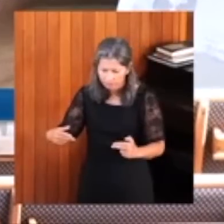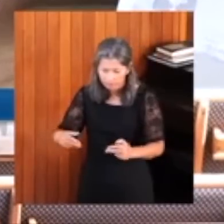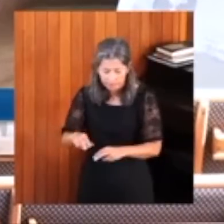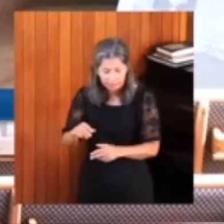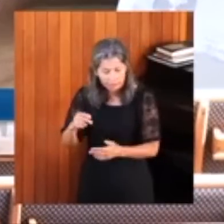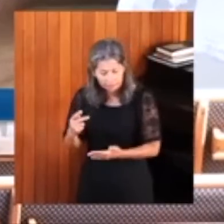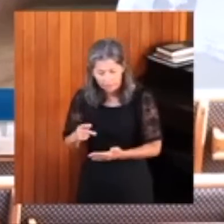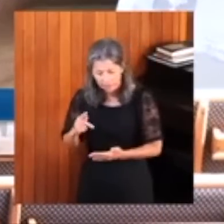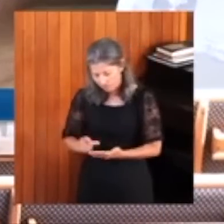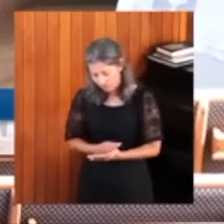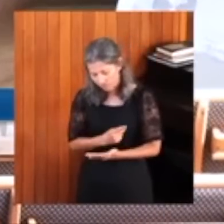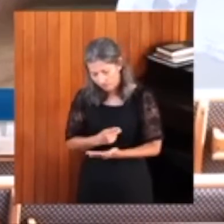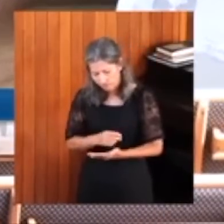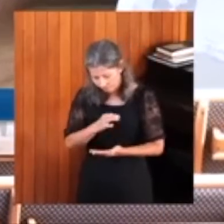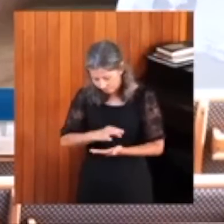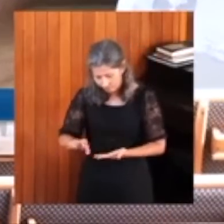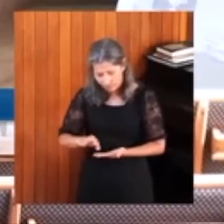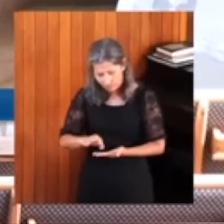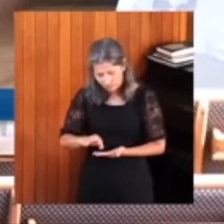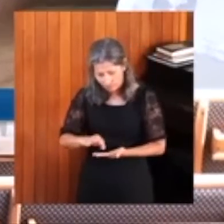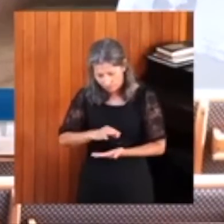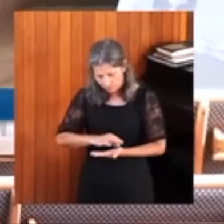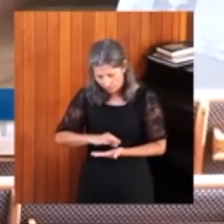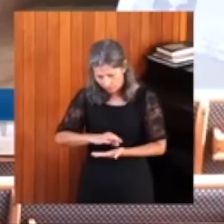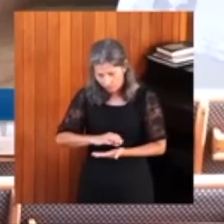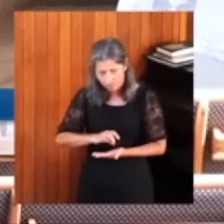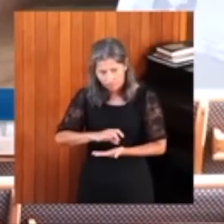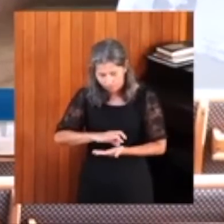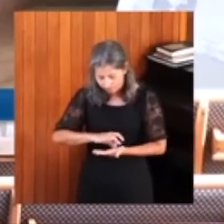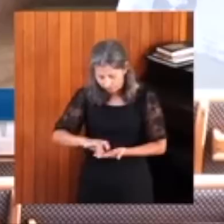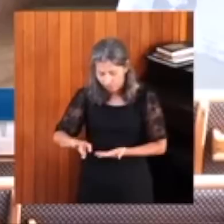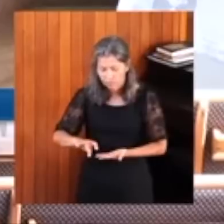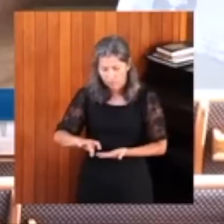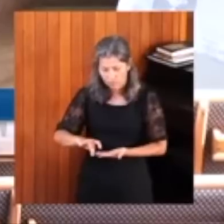representa pertencimento. Pertencemos ao nosso Deus. Ok?